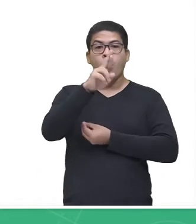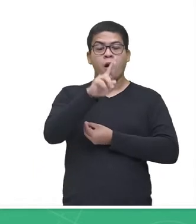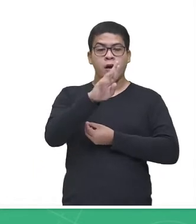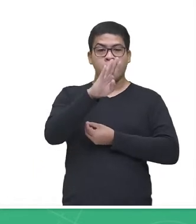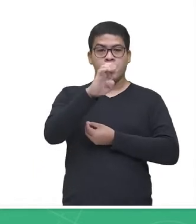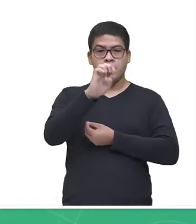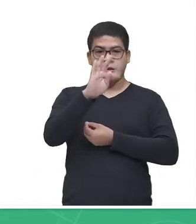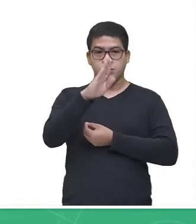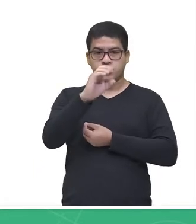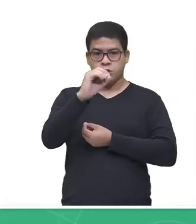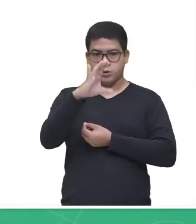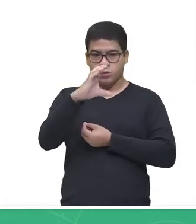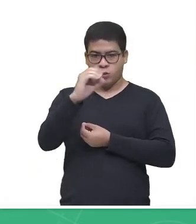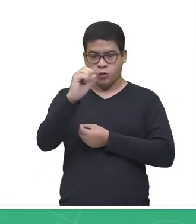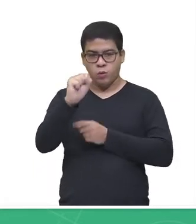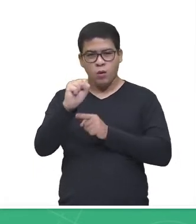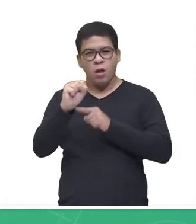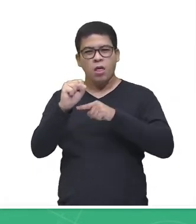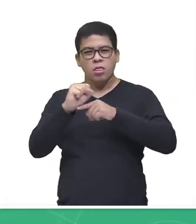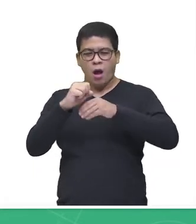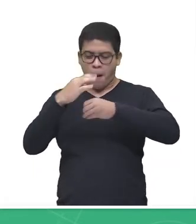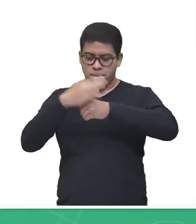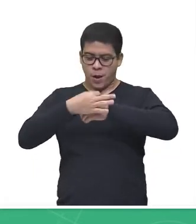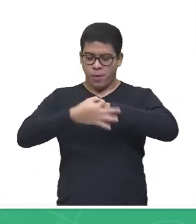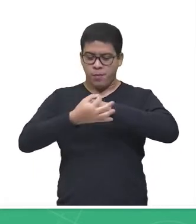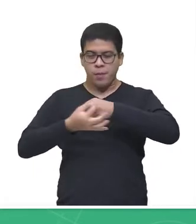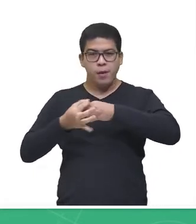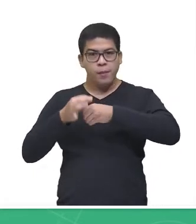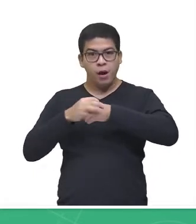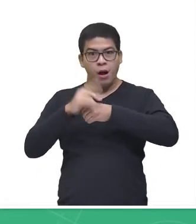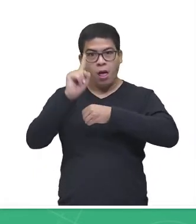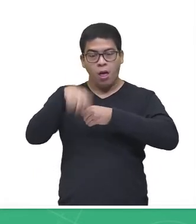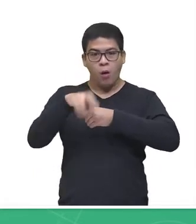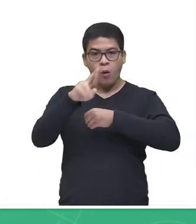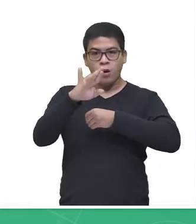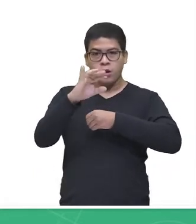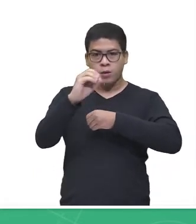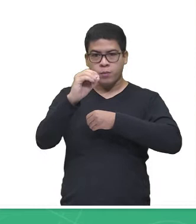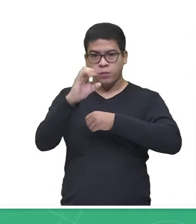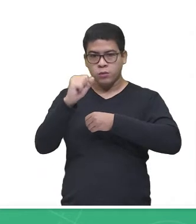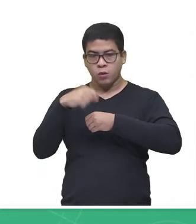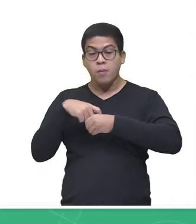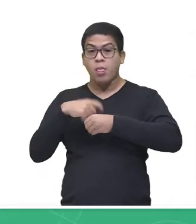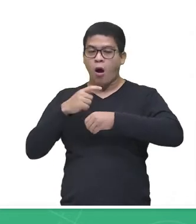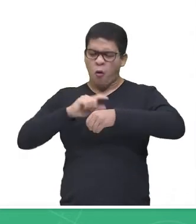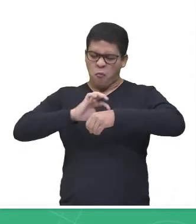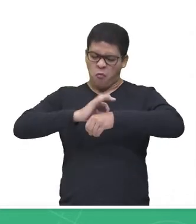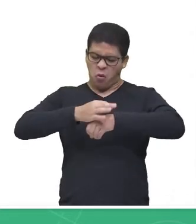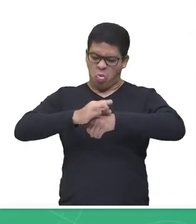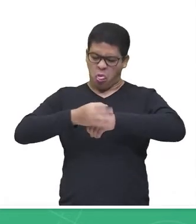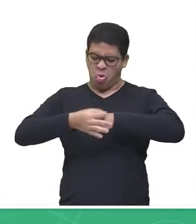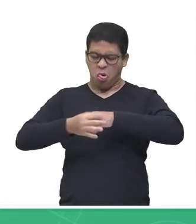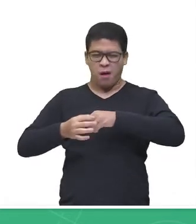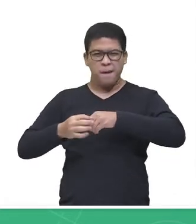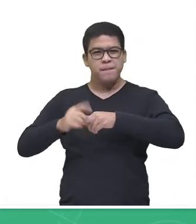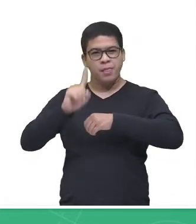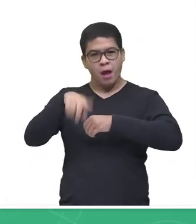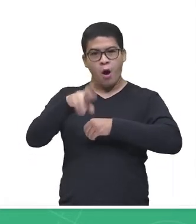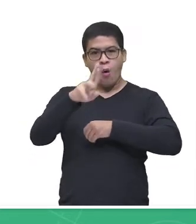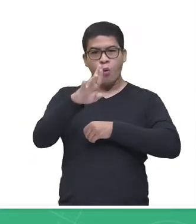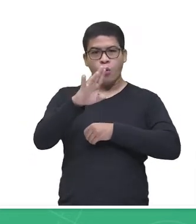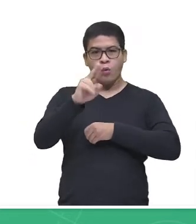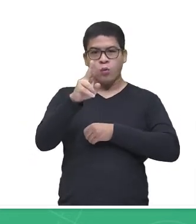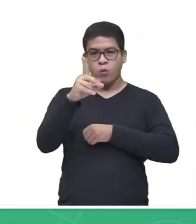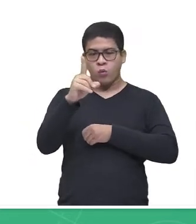está cheio de ribossomos, por isso que ele é chamado de rugoso. Quando ele não tem ribossomos, ele é chamado